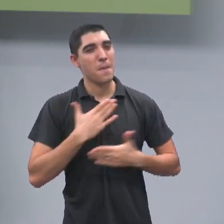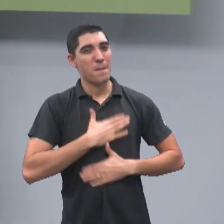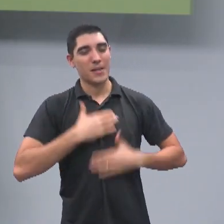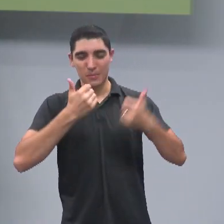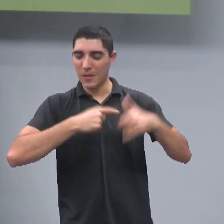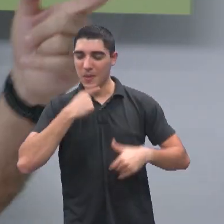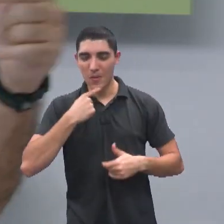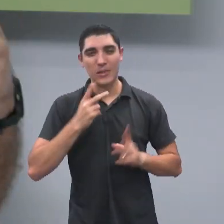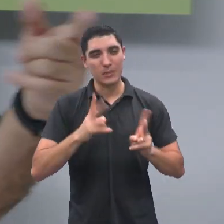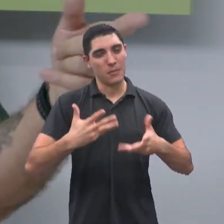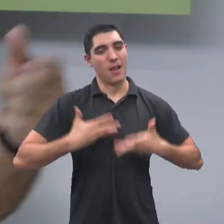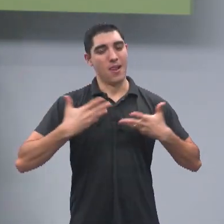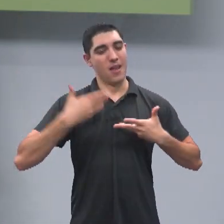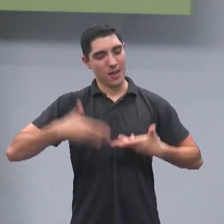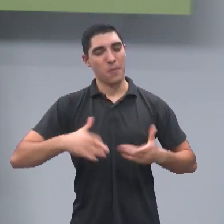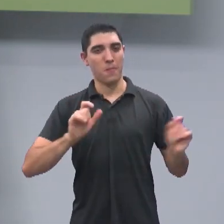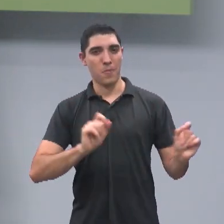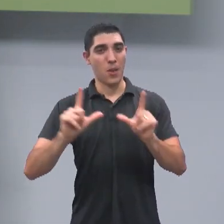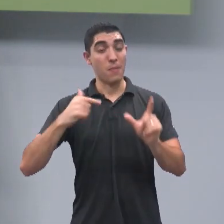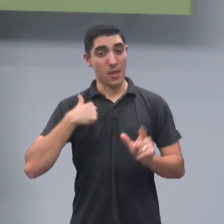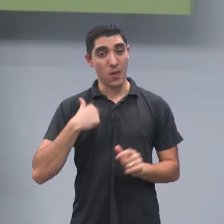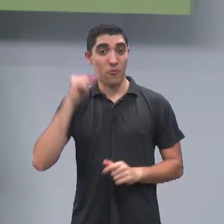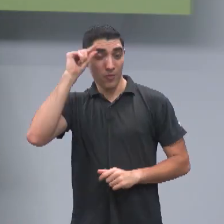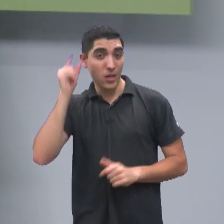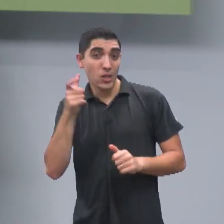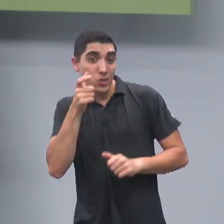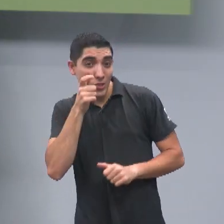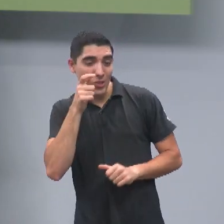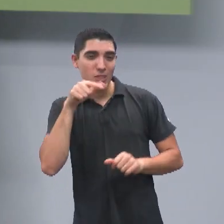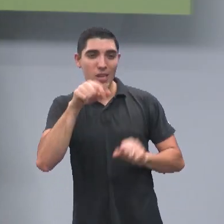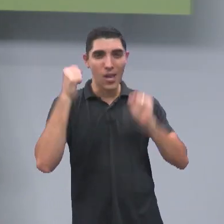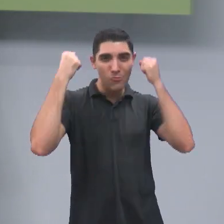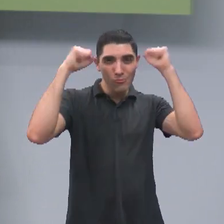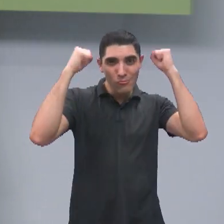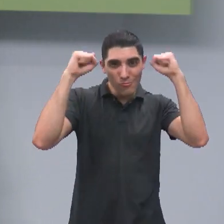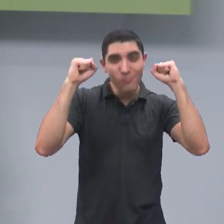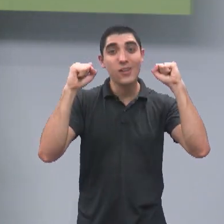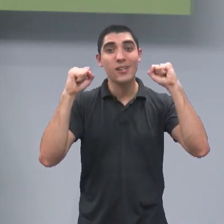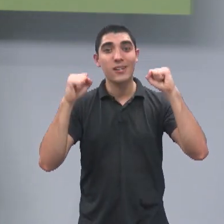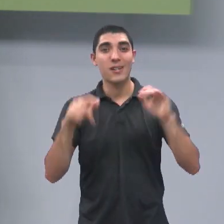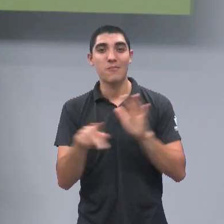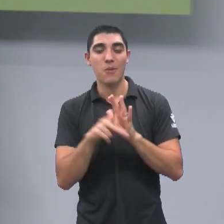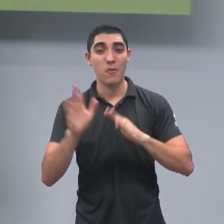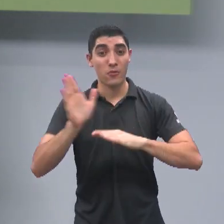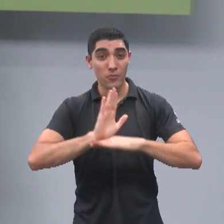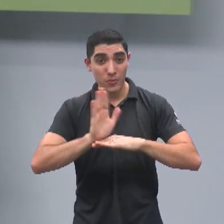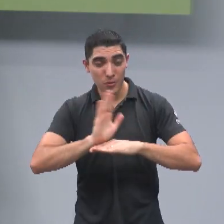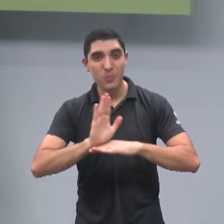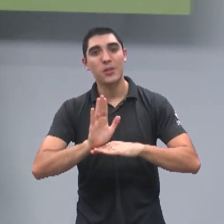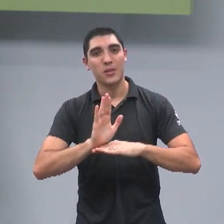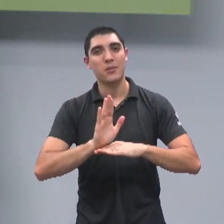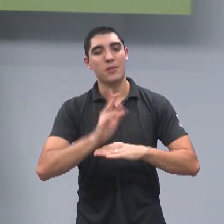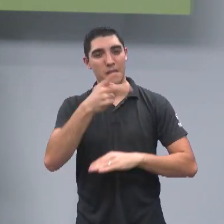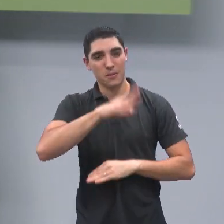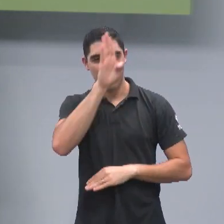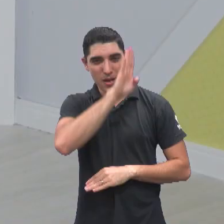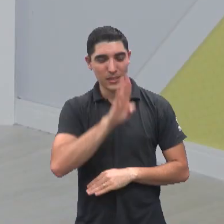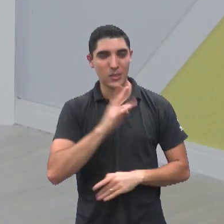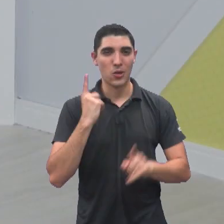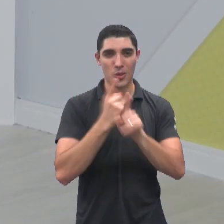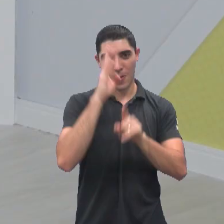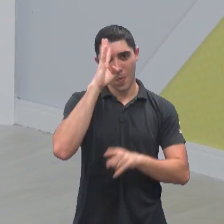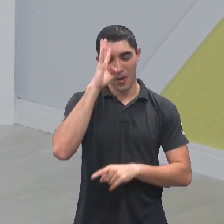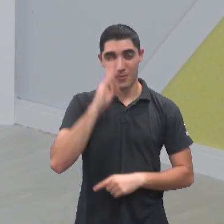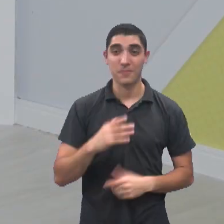Hora do Esporte. Agora eu e Vieira vamos assistir Super Xuxa contra o Baixo Astral, um grande filme do cinema brasileiro. Até quarta-feira, tchau.